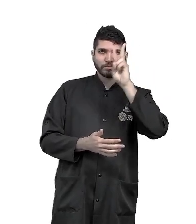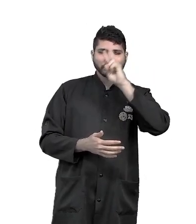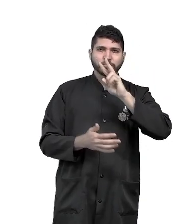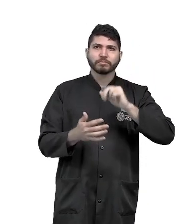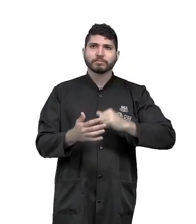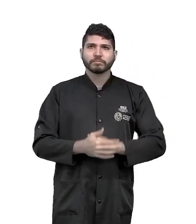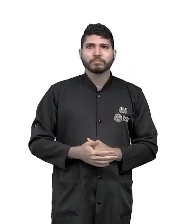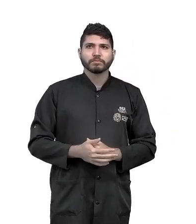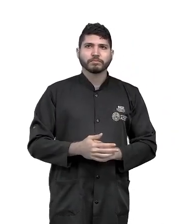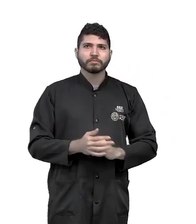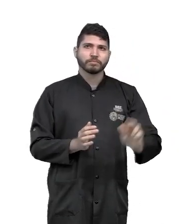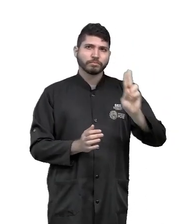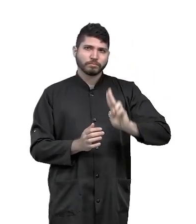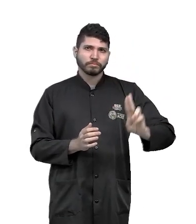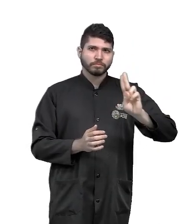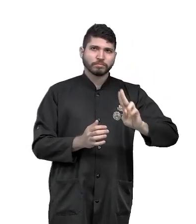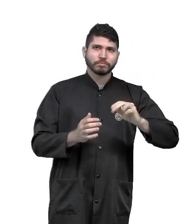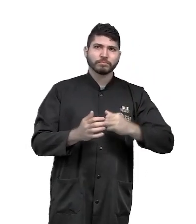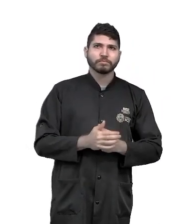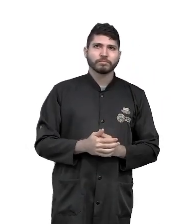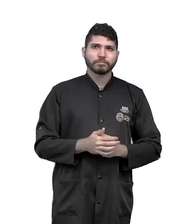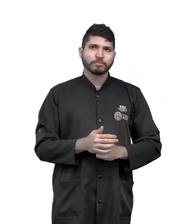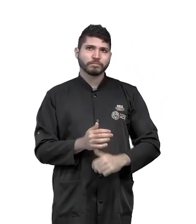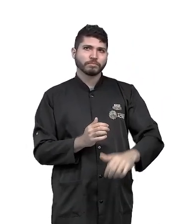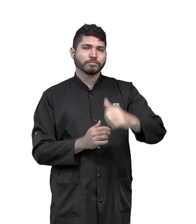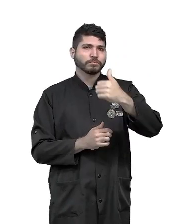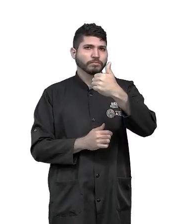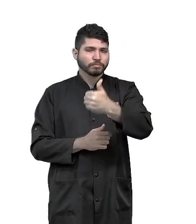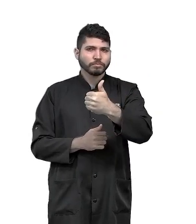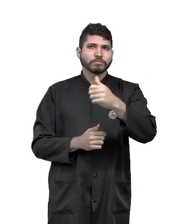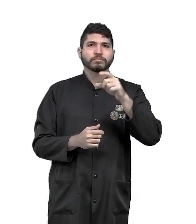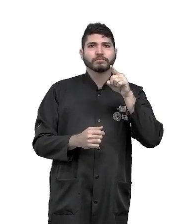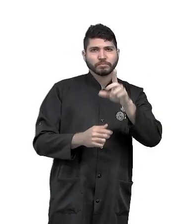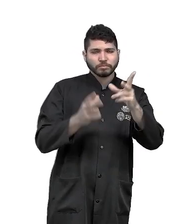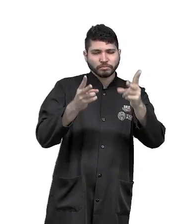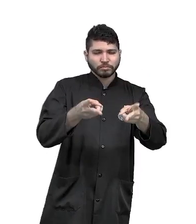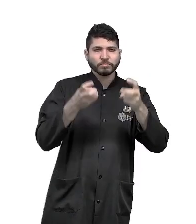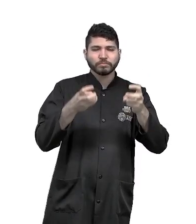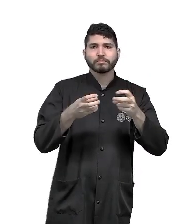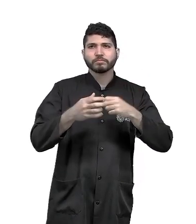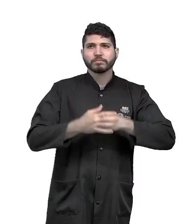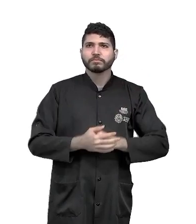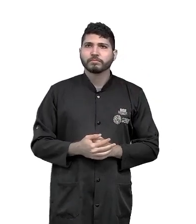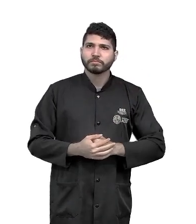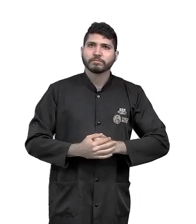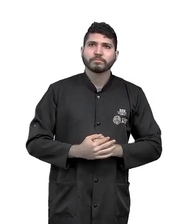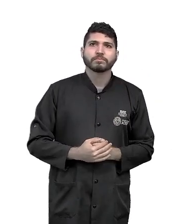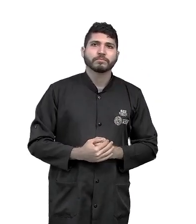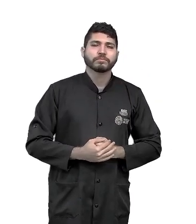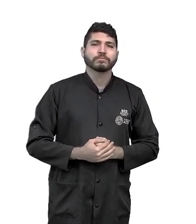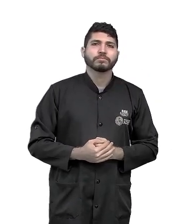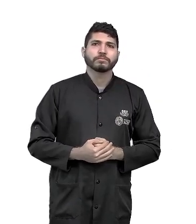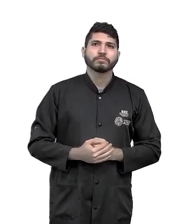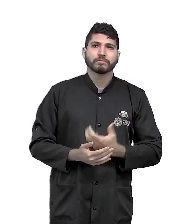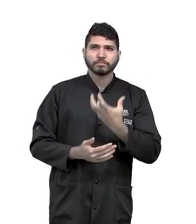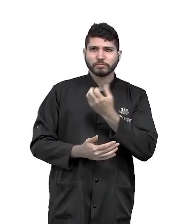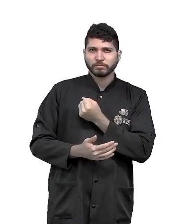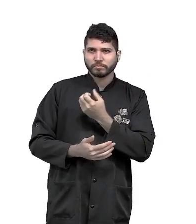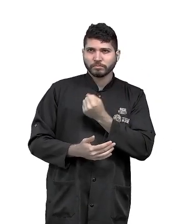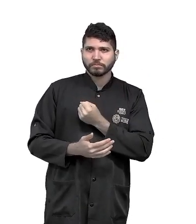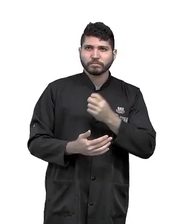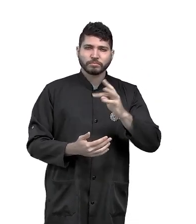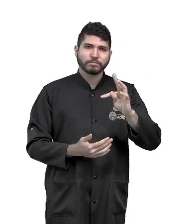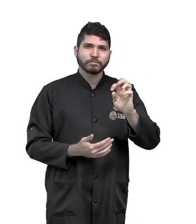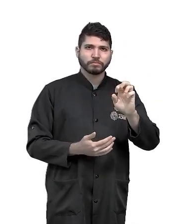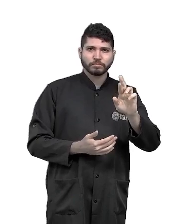termo trabalhado aqui, ó, vale 1. Você também vai perceber, por exemplo, que o número de termos que ele está